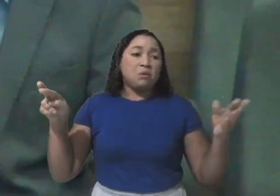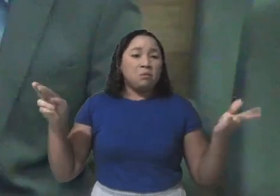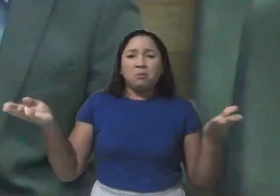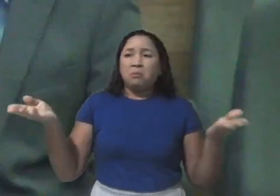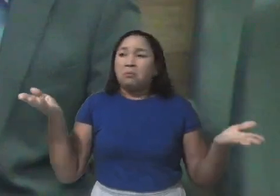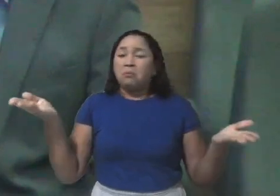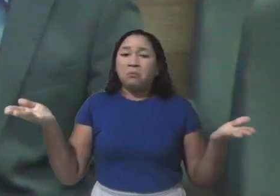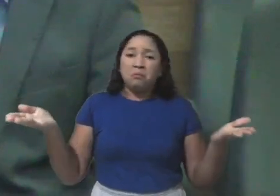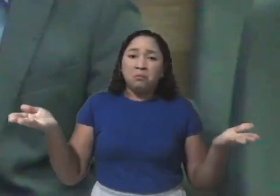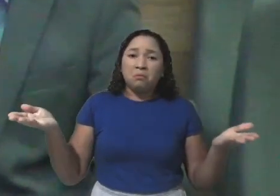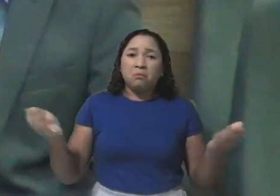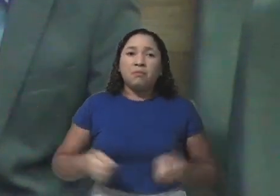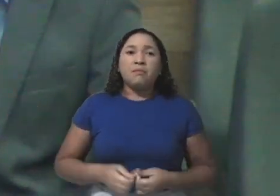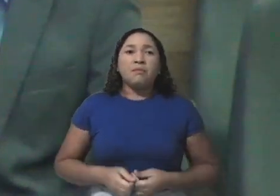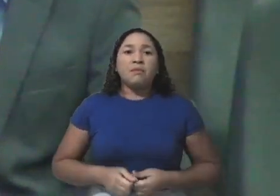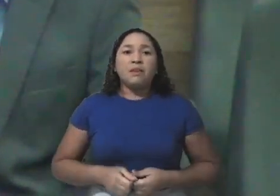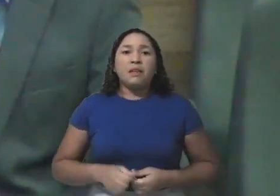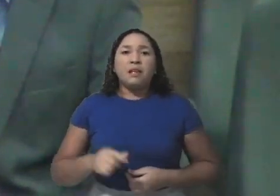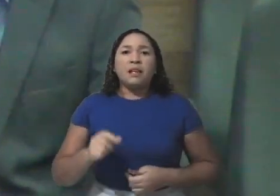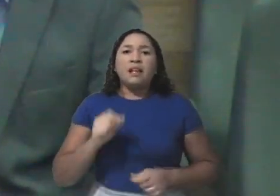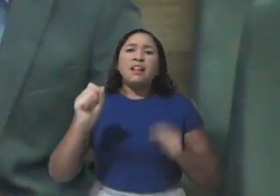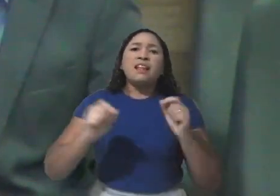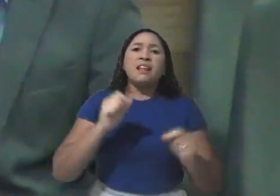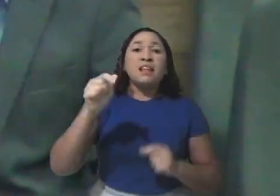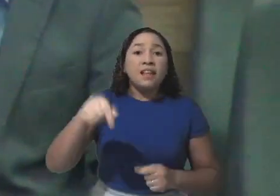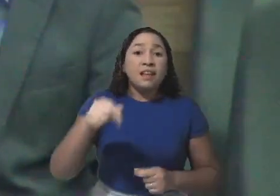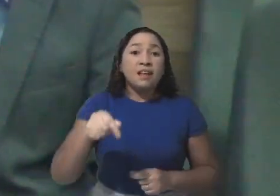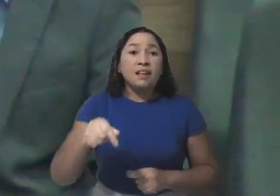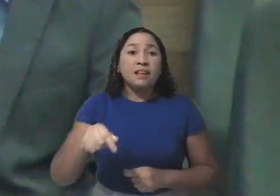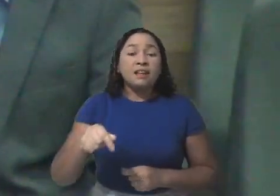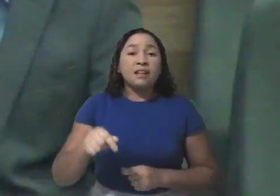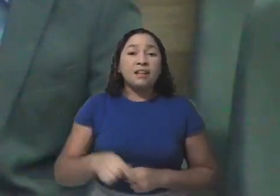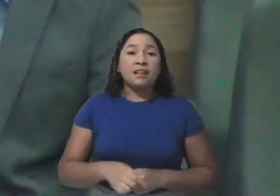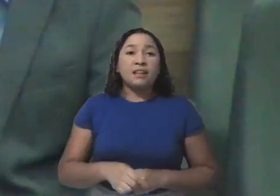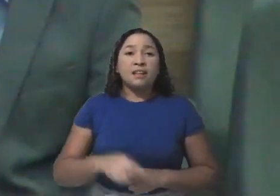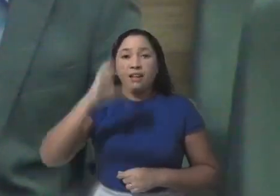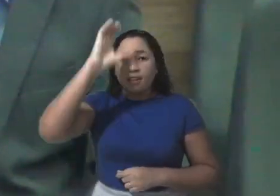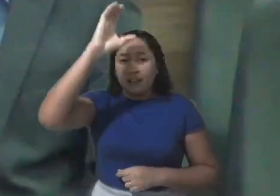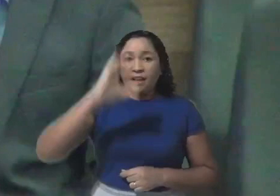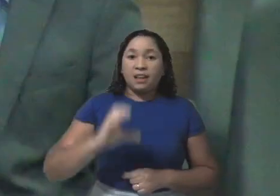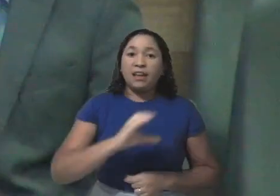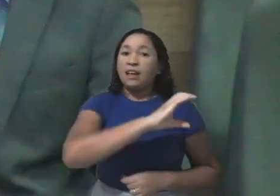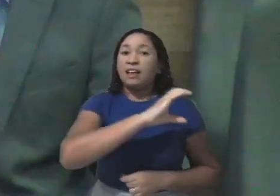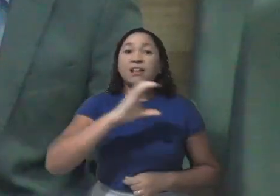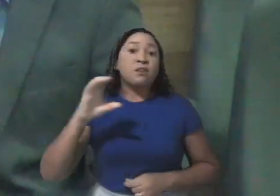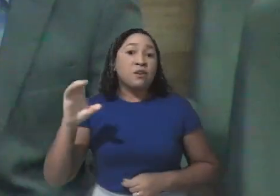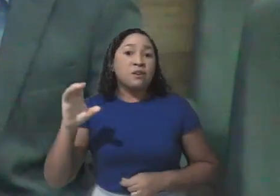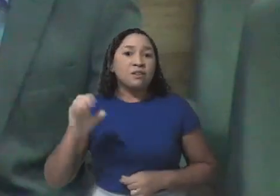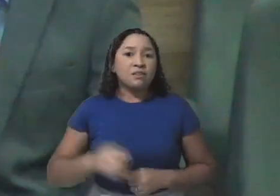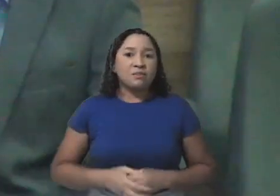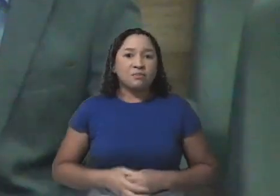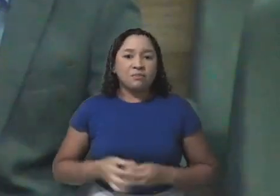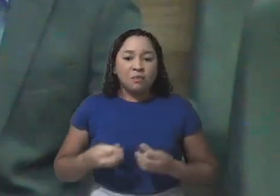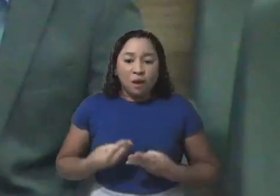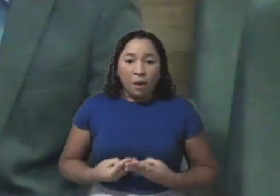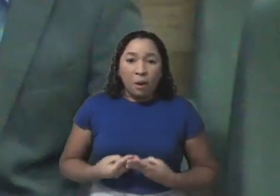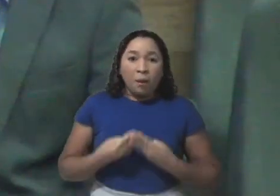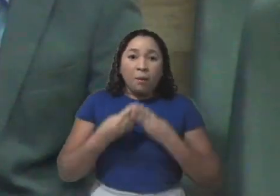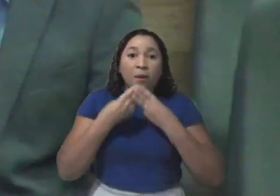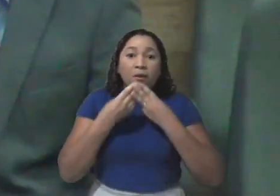Quem aqui já foi católico, praticante de ir à missa? Levante a mão, por gentileza. Quem lembra que toda